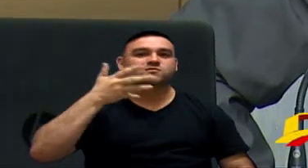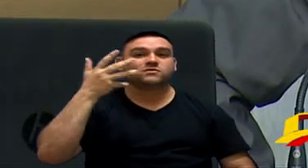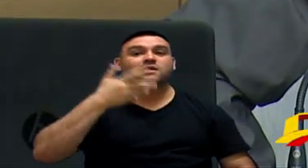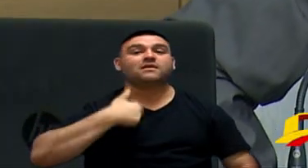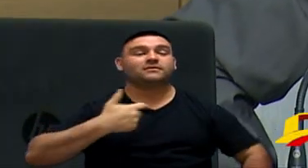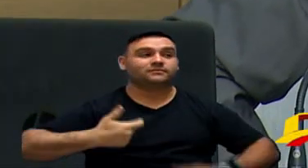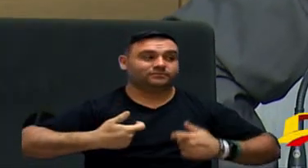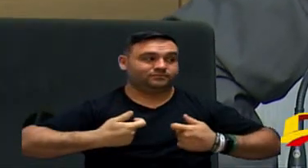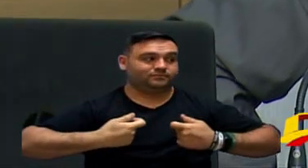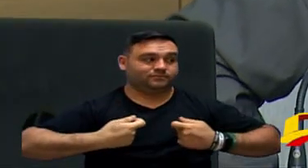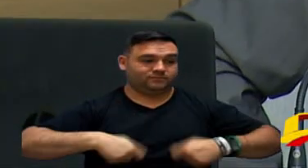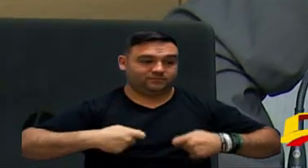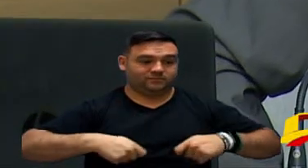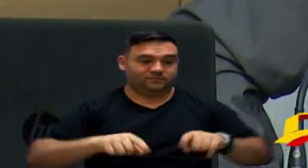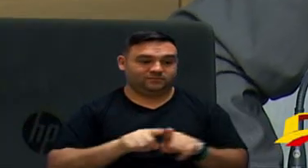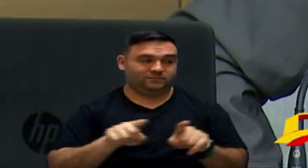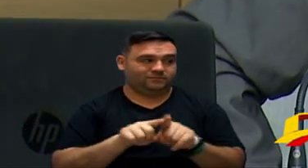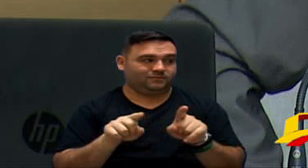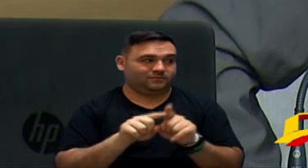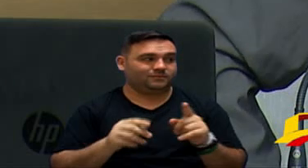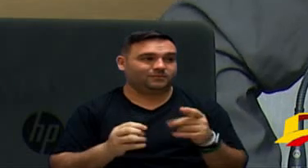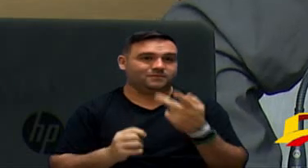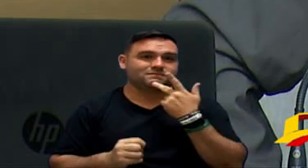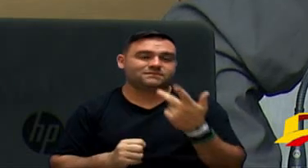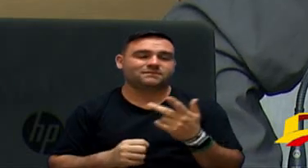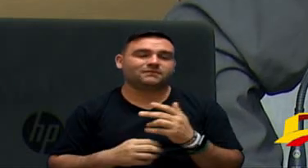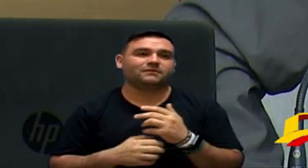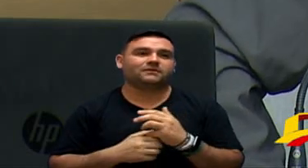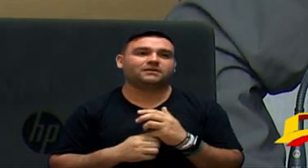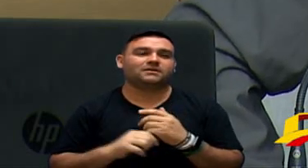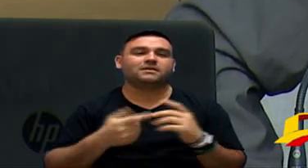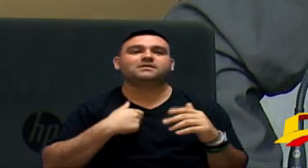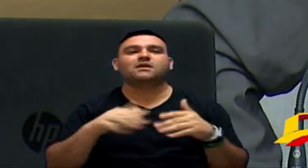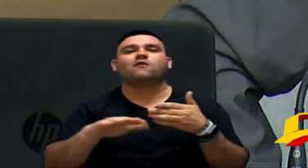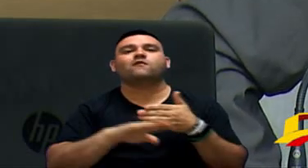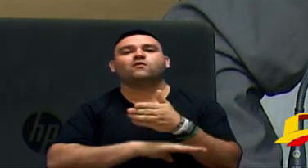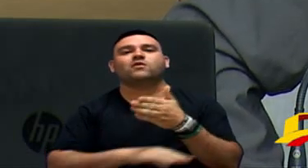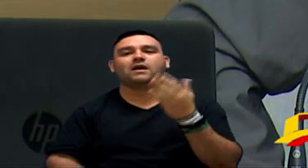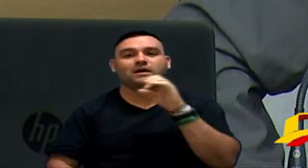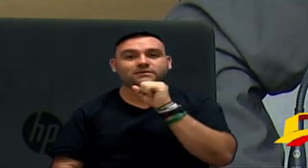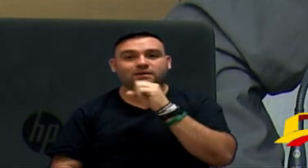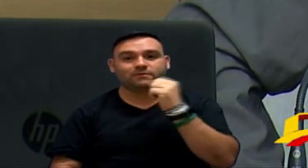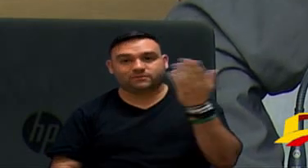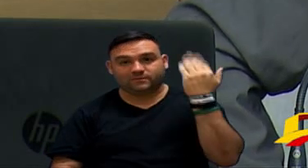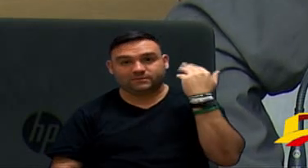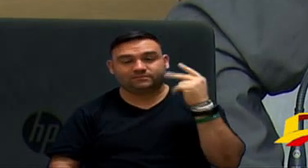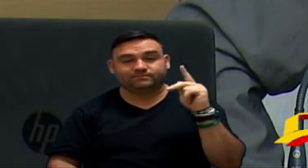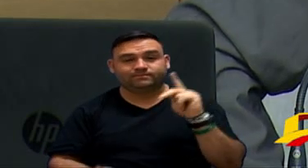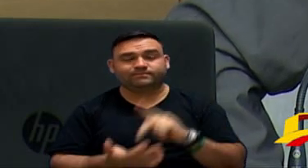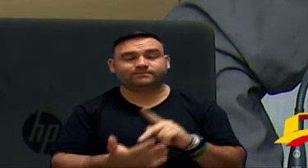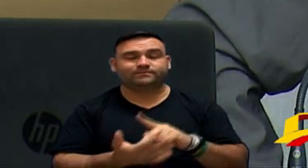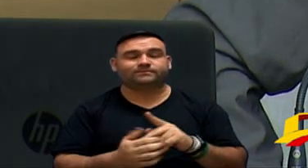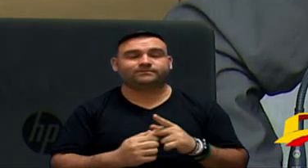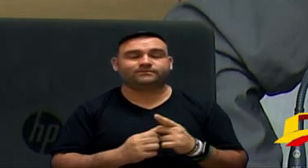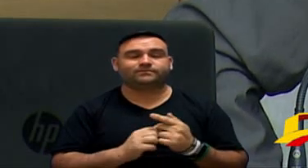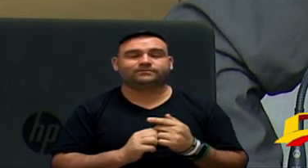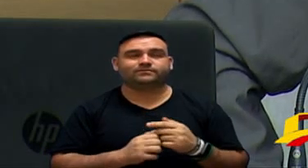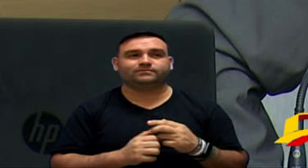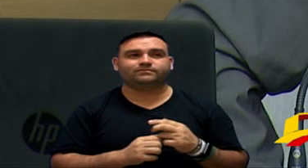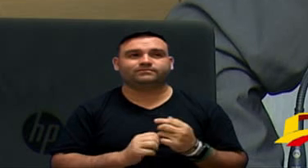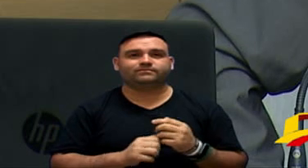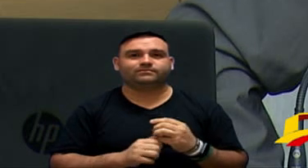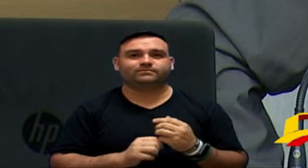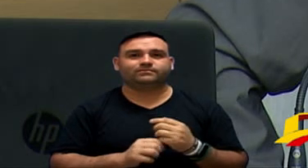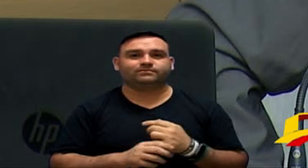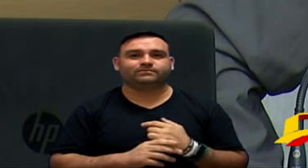passar colo-me sem também poder falar eu participei lá no sábado e realmente foi foi